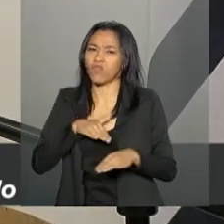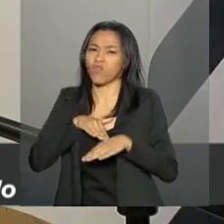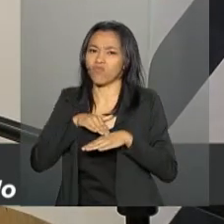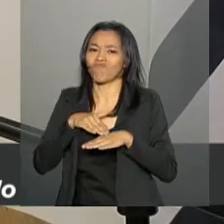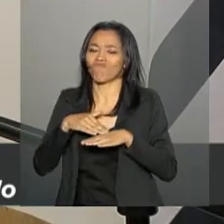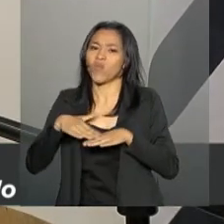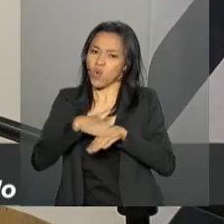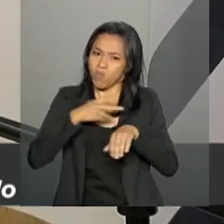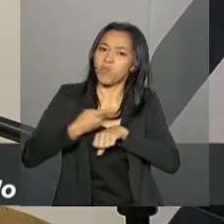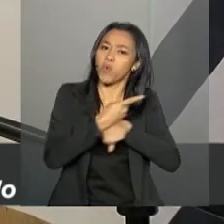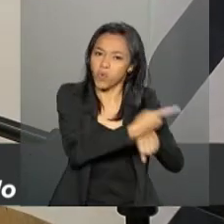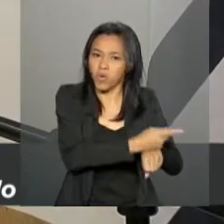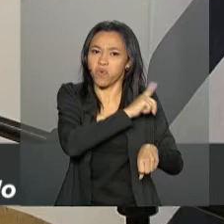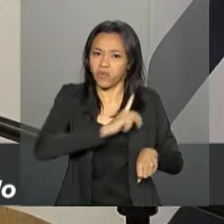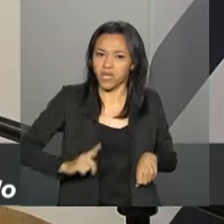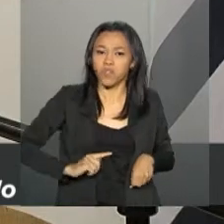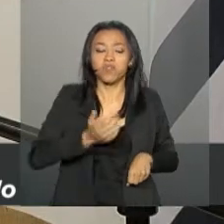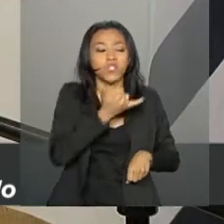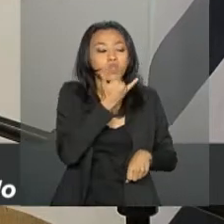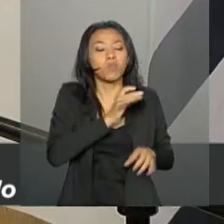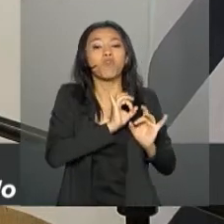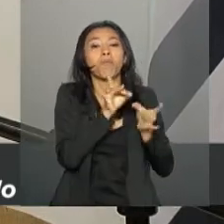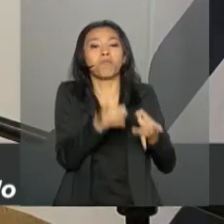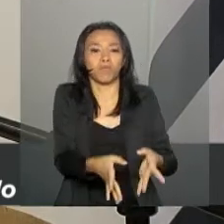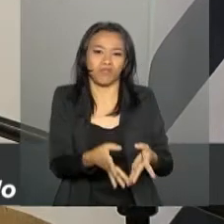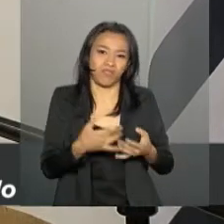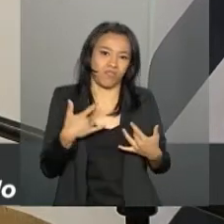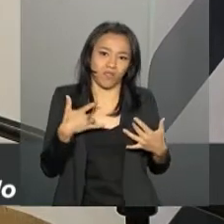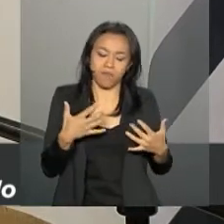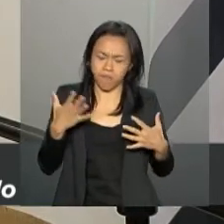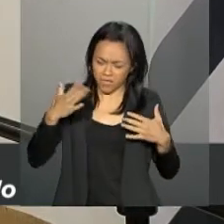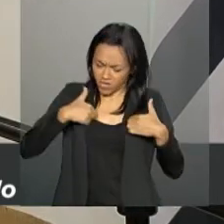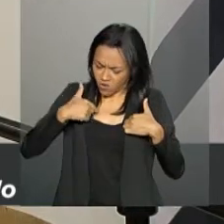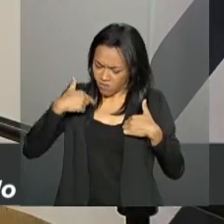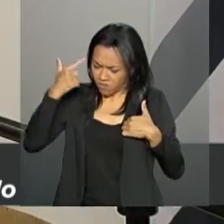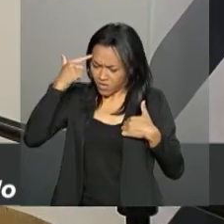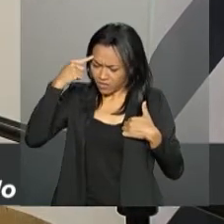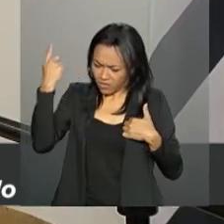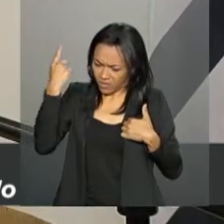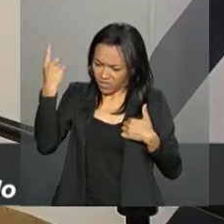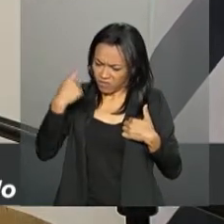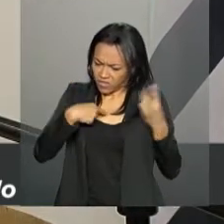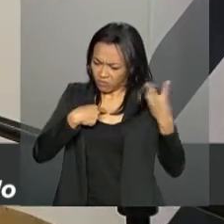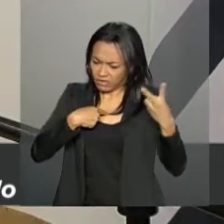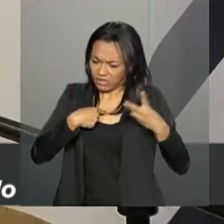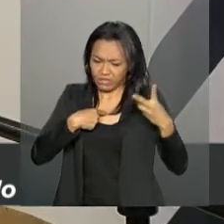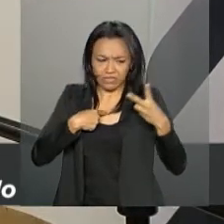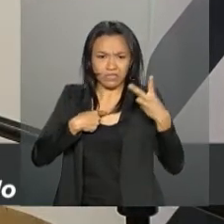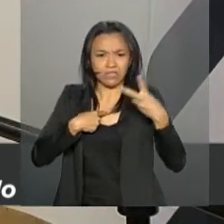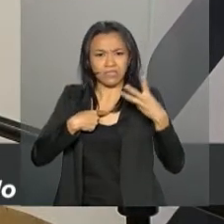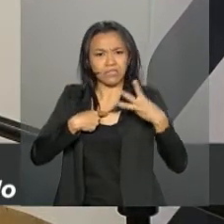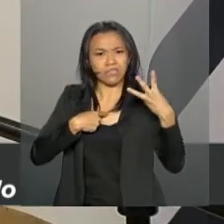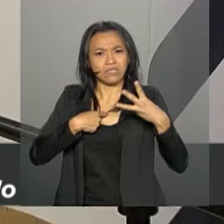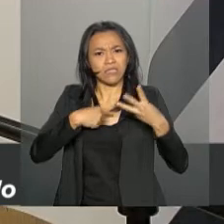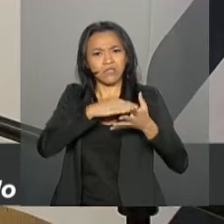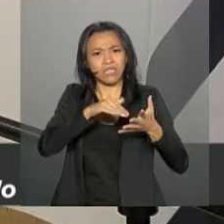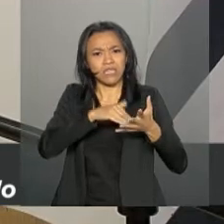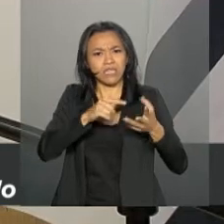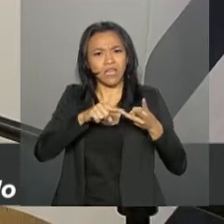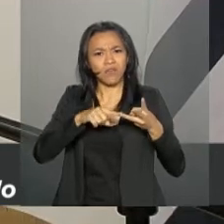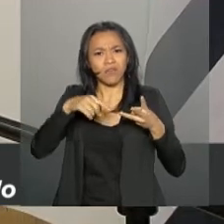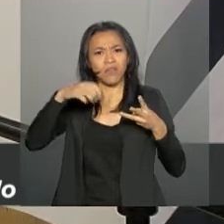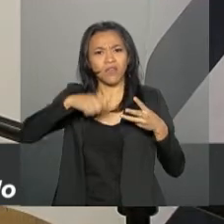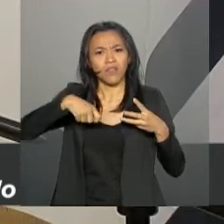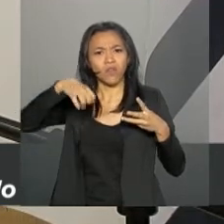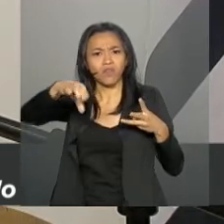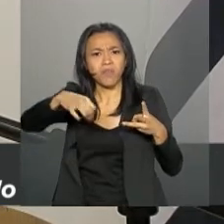Montoro na segunda-feira, eu vou dizer que eu vou deixar. Mas aqui comigo, e eu disse, meu Deus, vai ser o terceiro secretário da Segurança em 9 meses. Além do quê? Além de